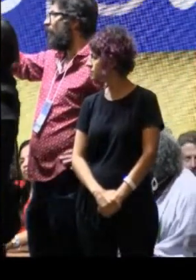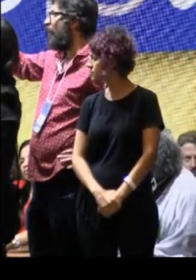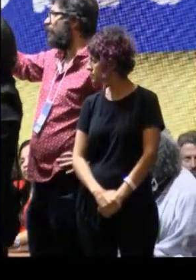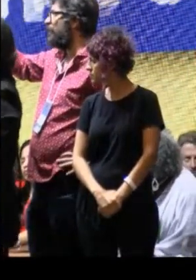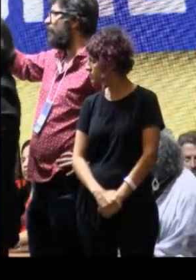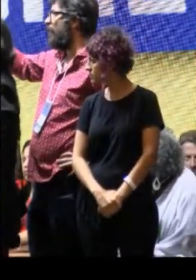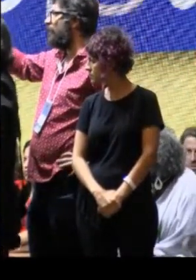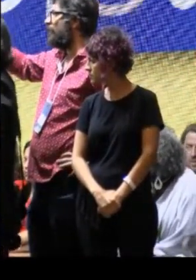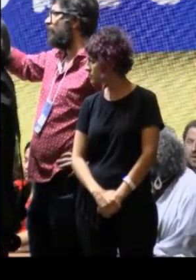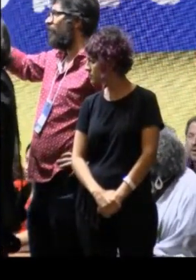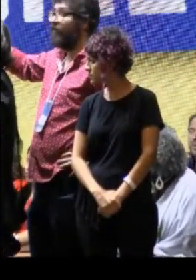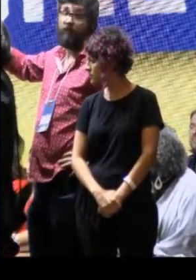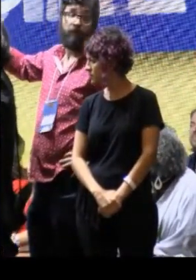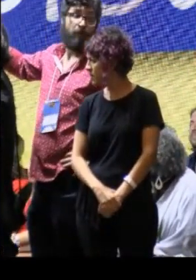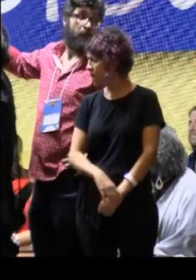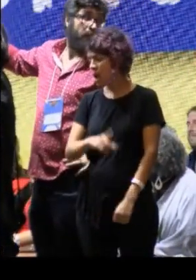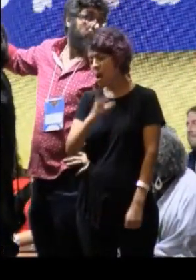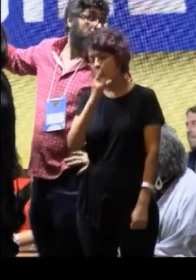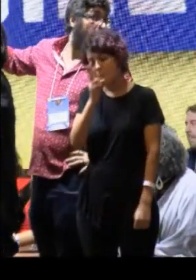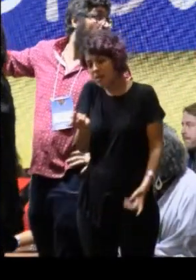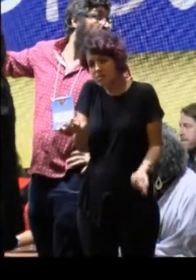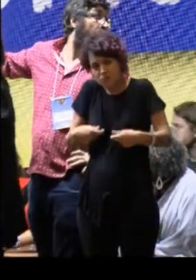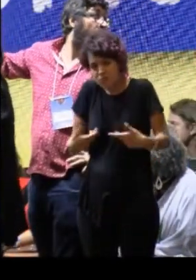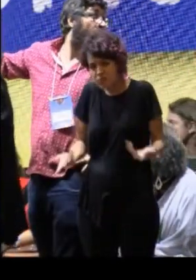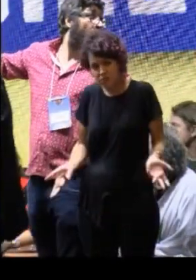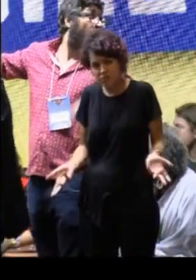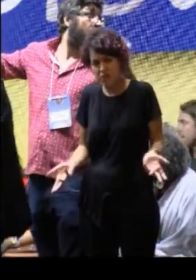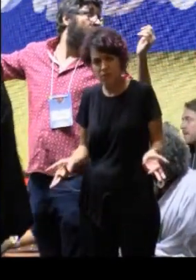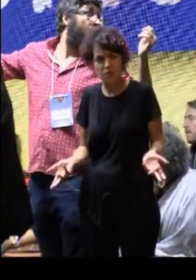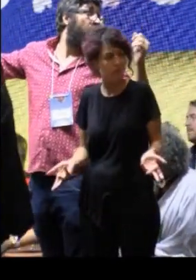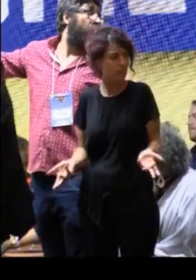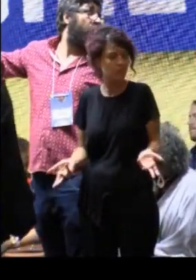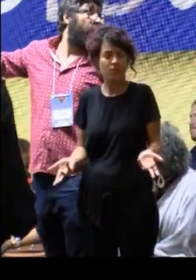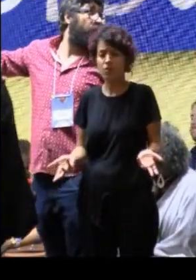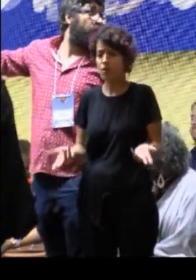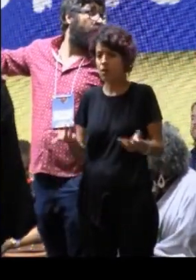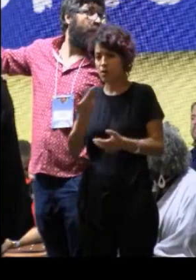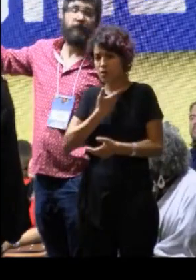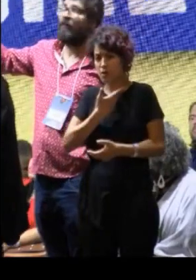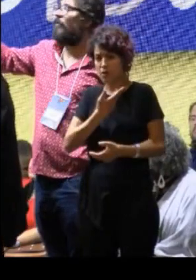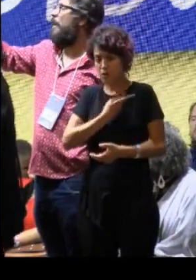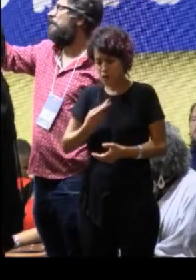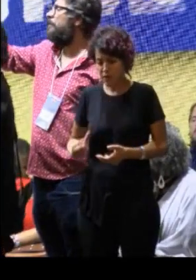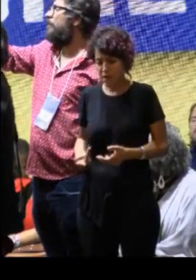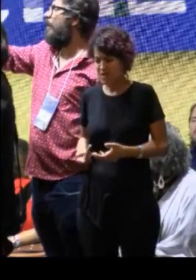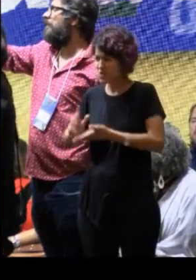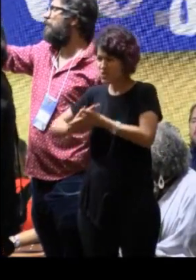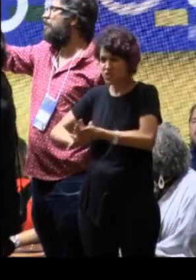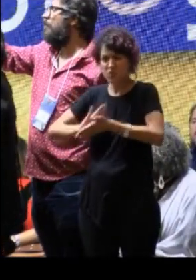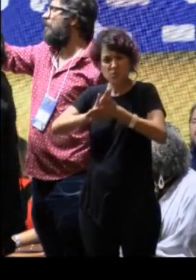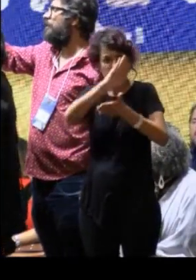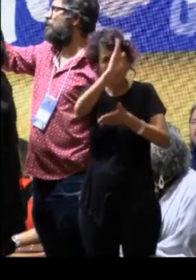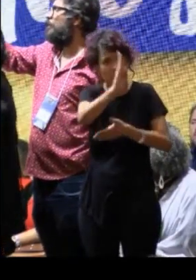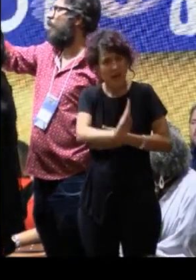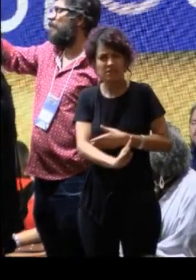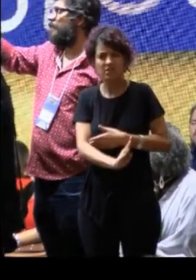Como se fosse possível se opor a um governo de destruição do país,